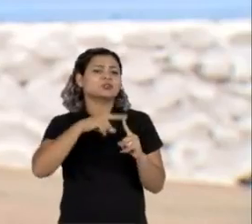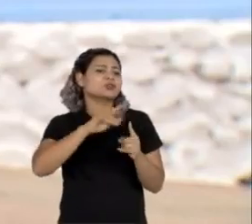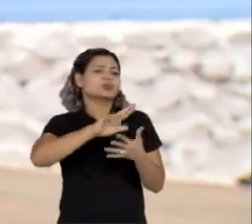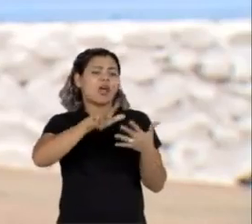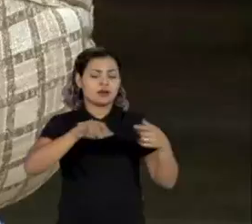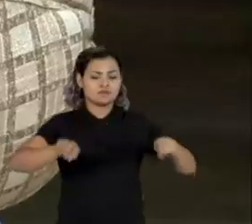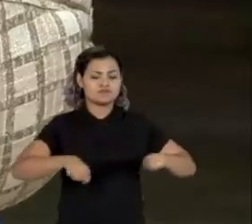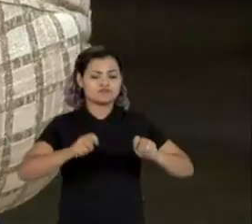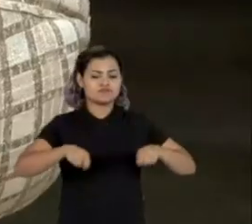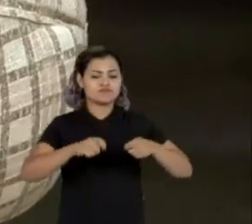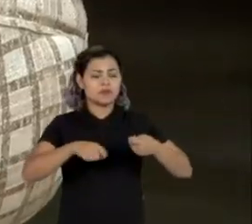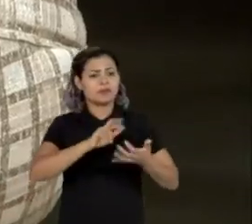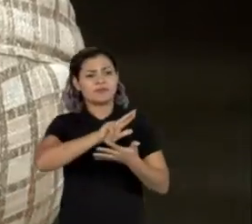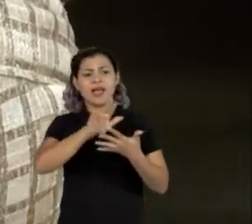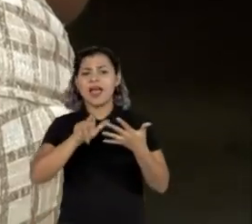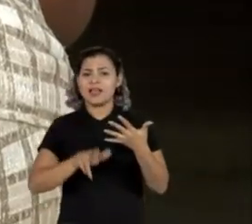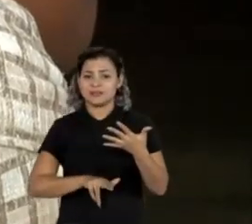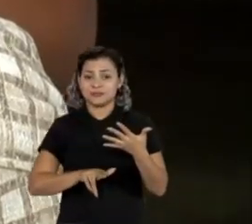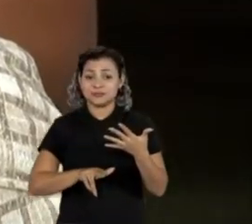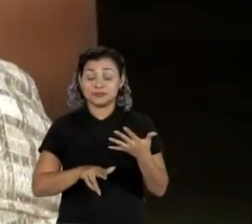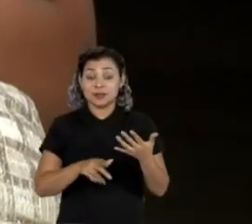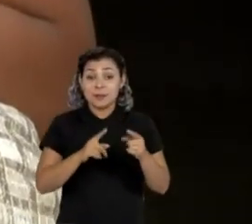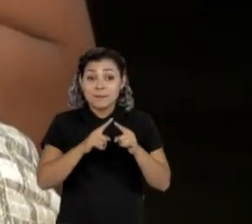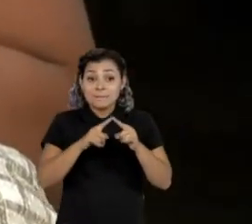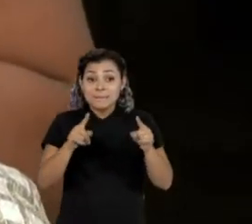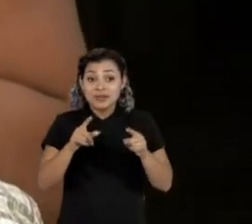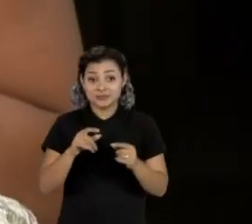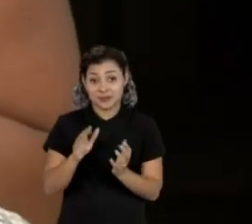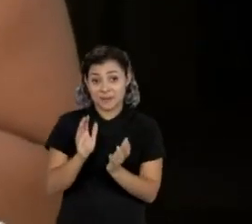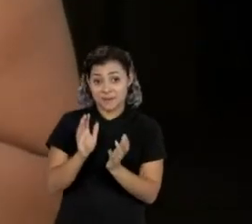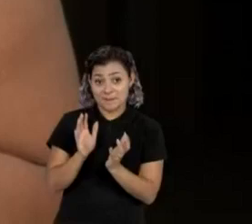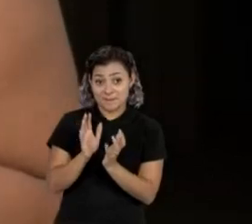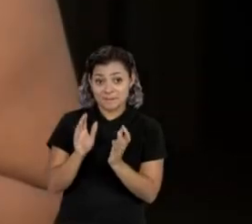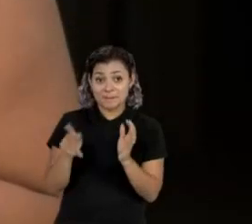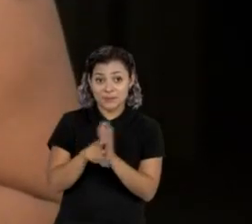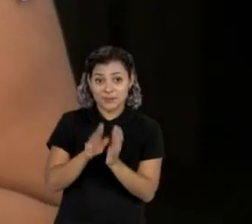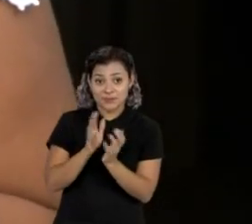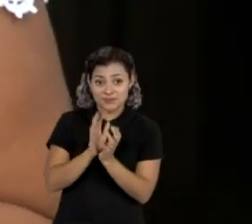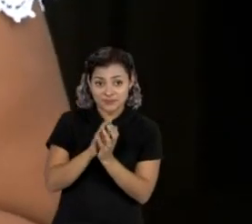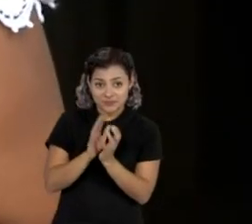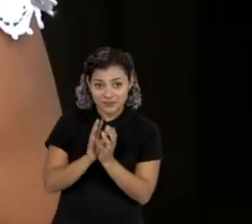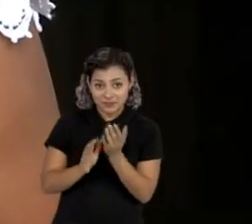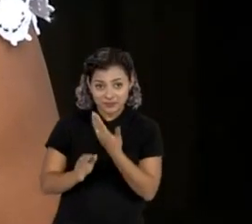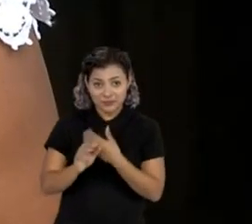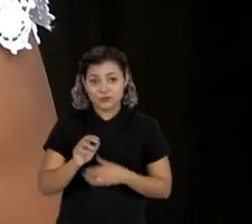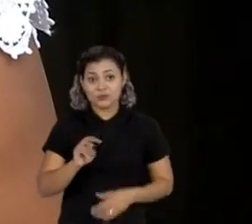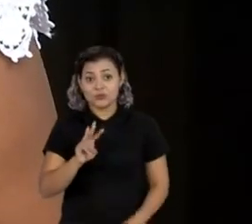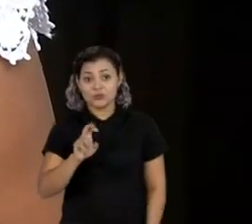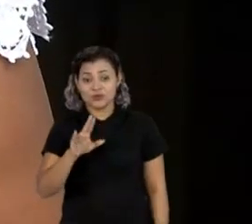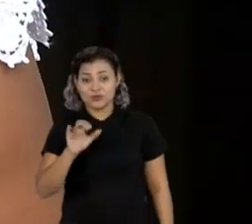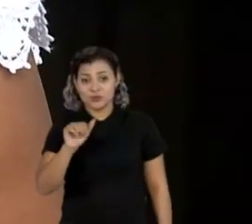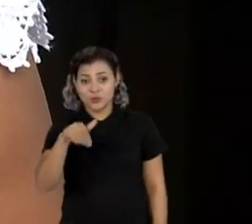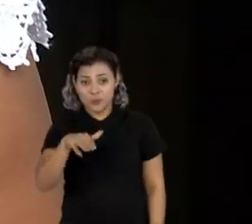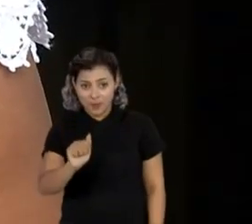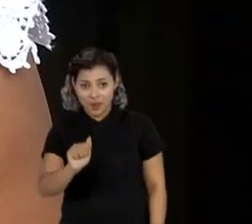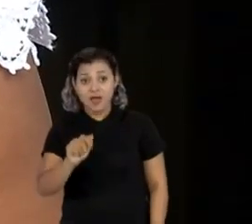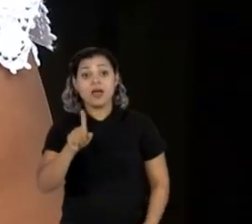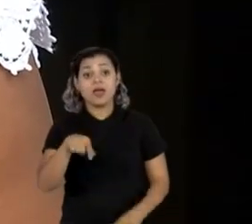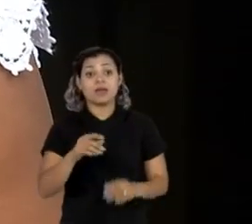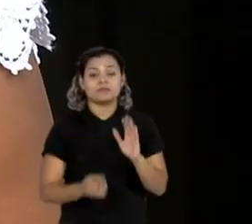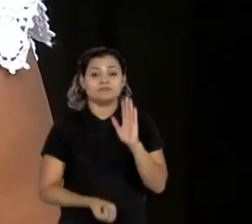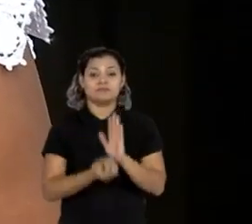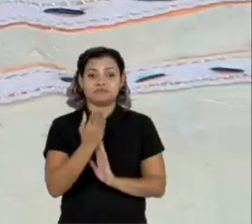tricô, crochê. Com a chegada da pernambucana Wilma da Silva, reconhecida pelo Ministério da Cultura